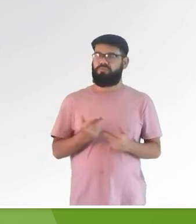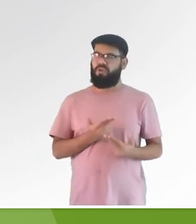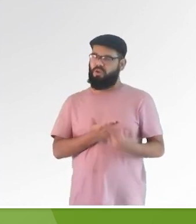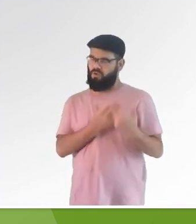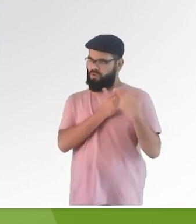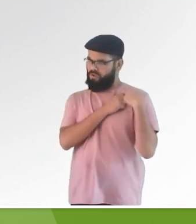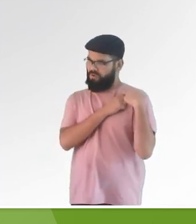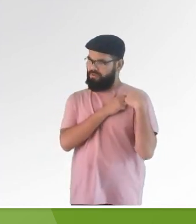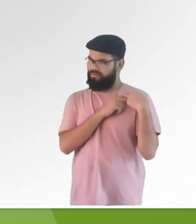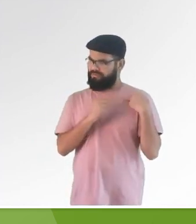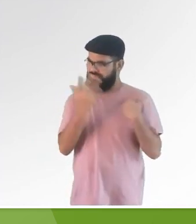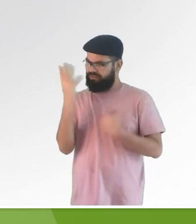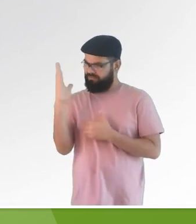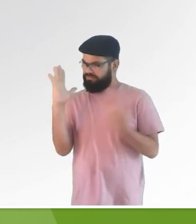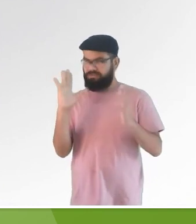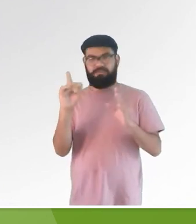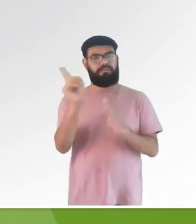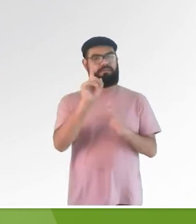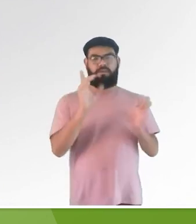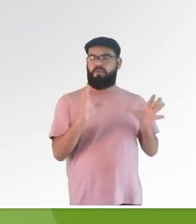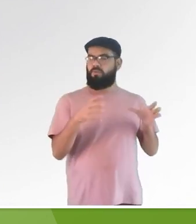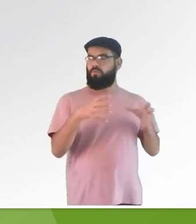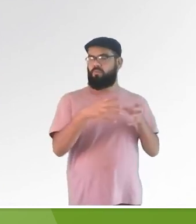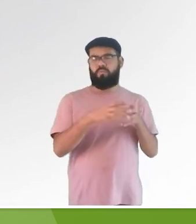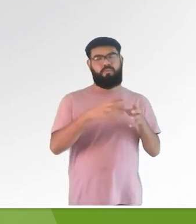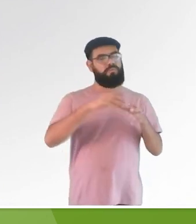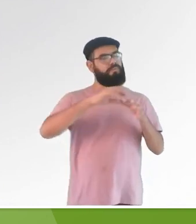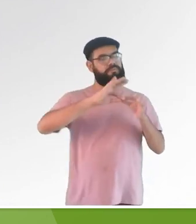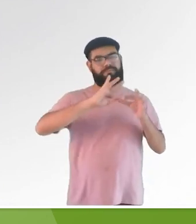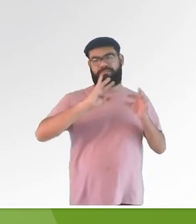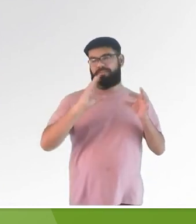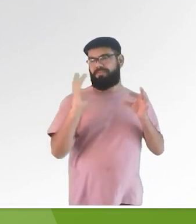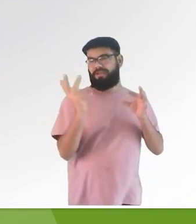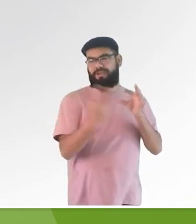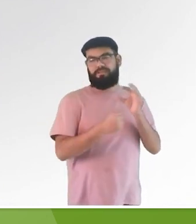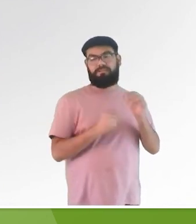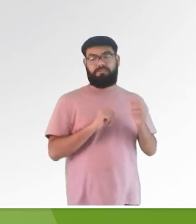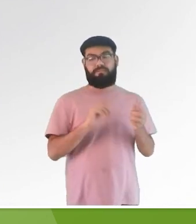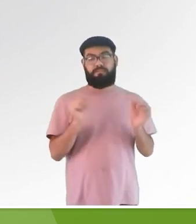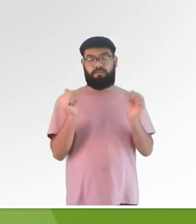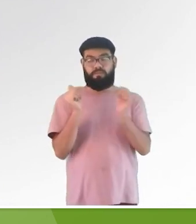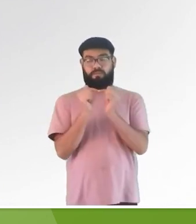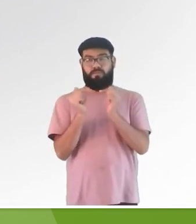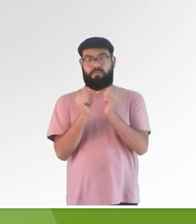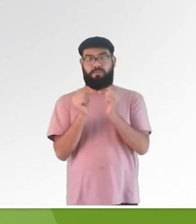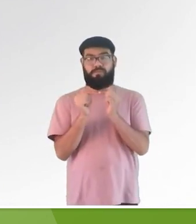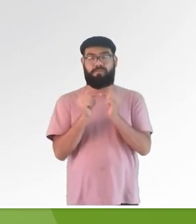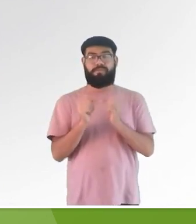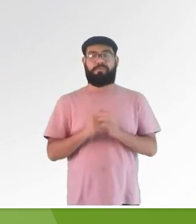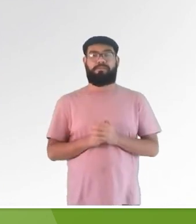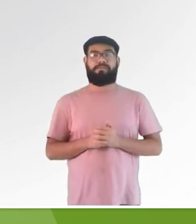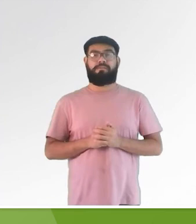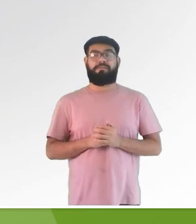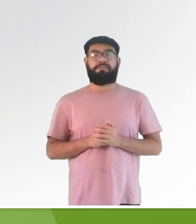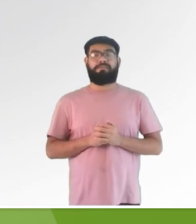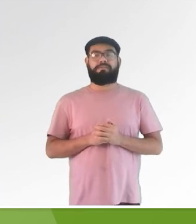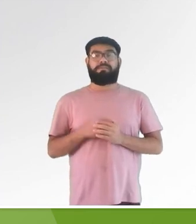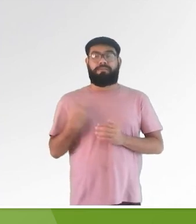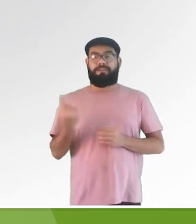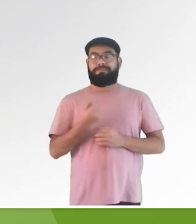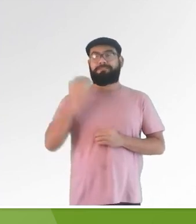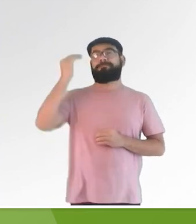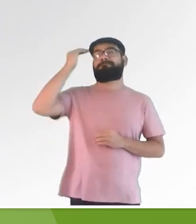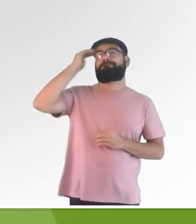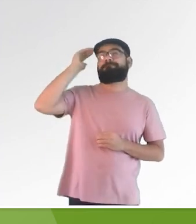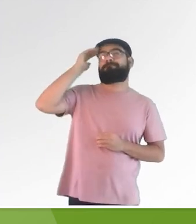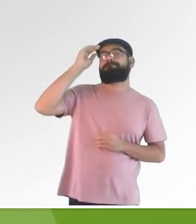natureza, é um conjunto de fator que está ali associado, né, que faz com que a gente entenda, compreenda